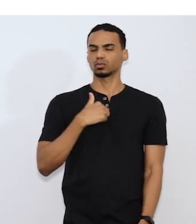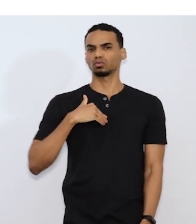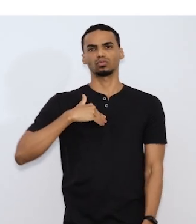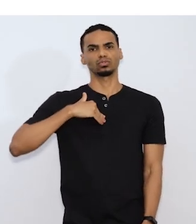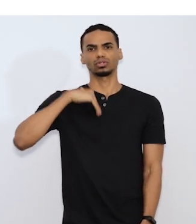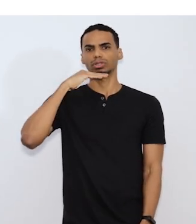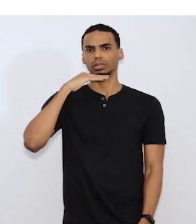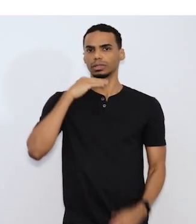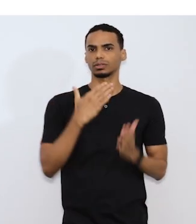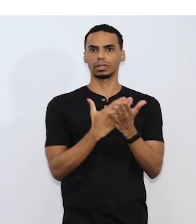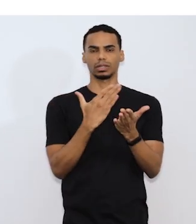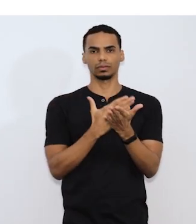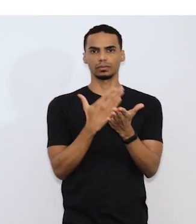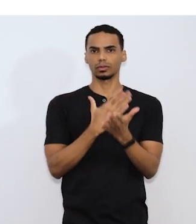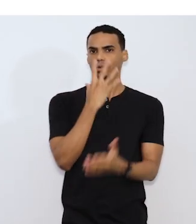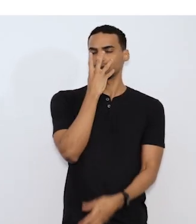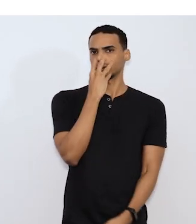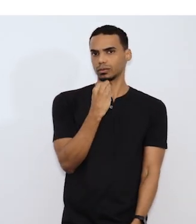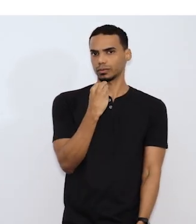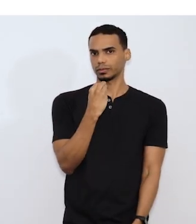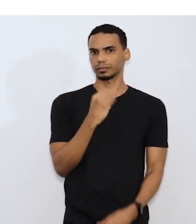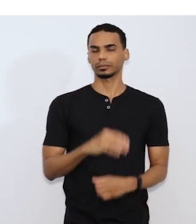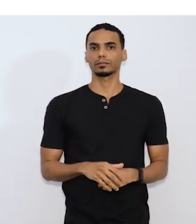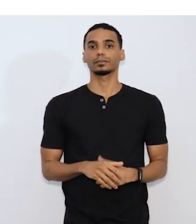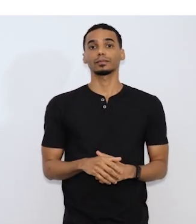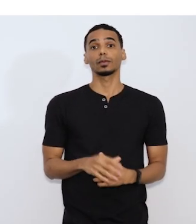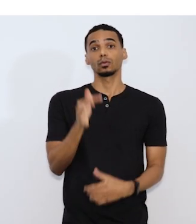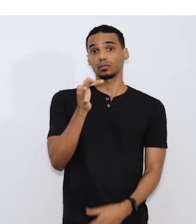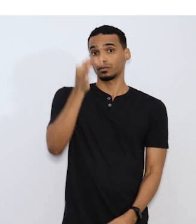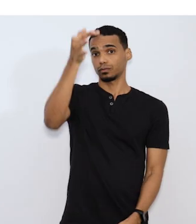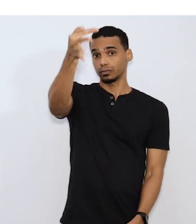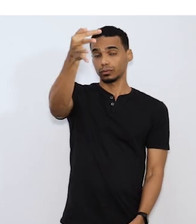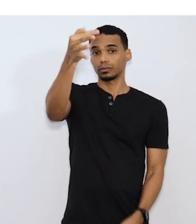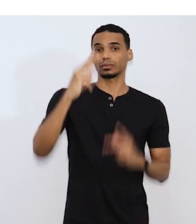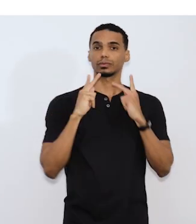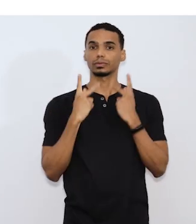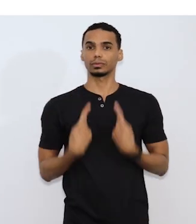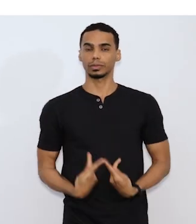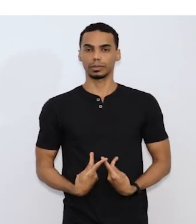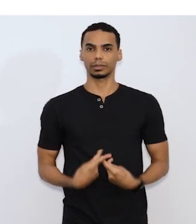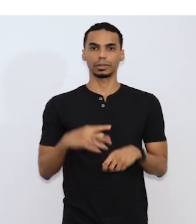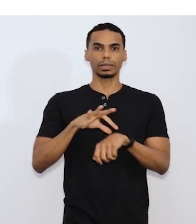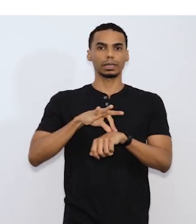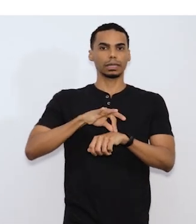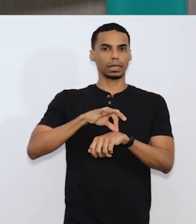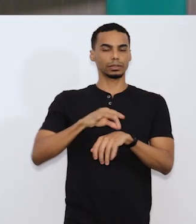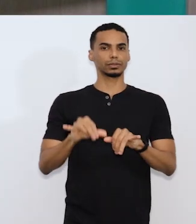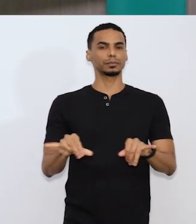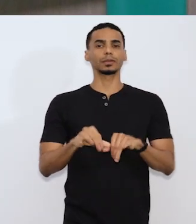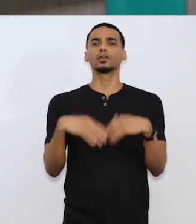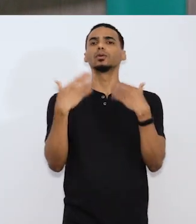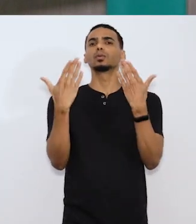livros, com lobos e ogros, o futuro da humanidade, carne de imprensa.